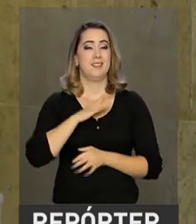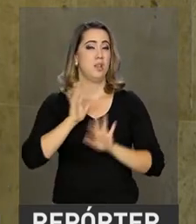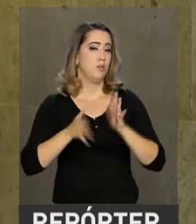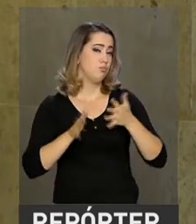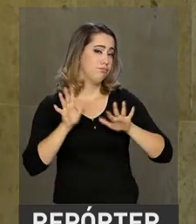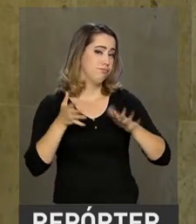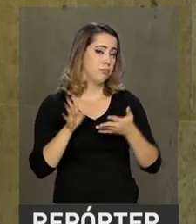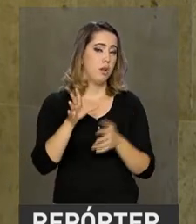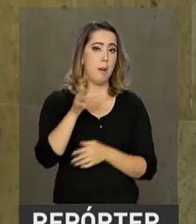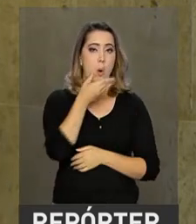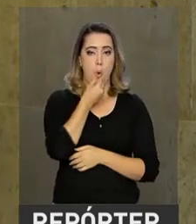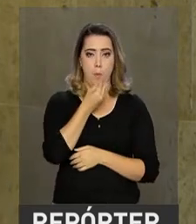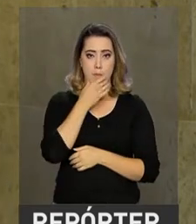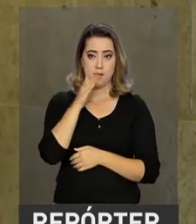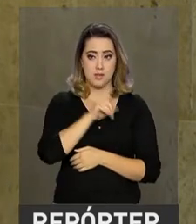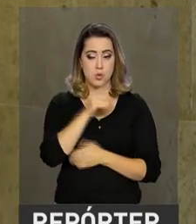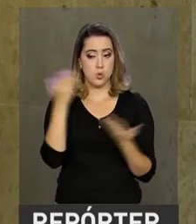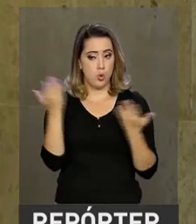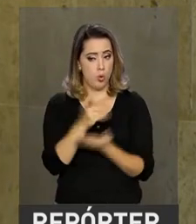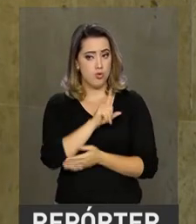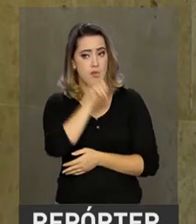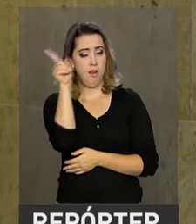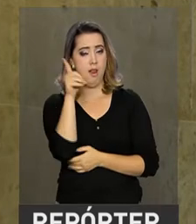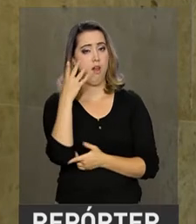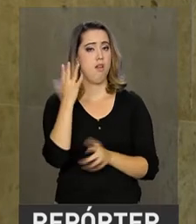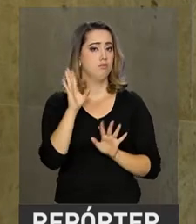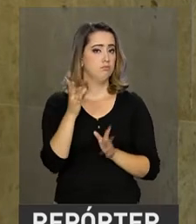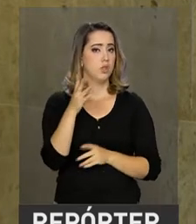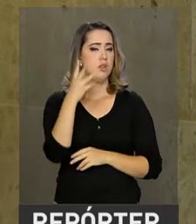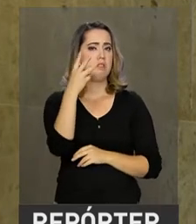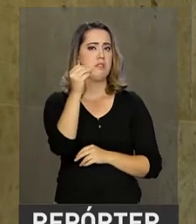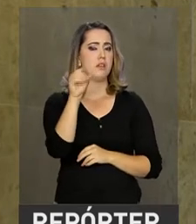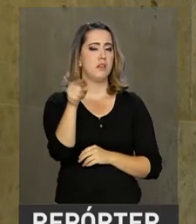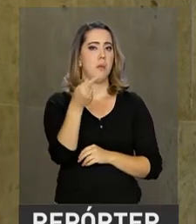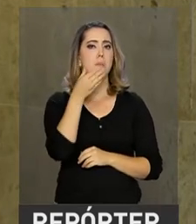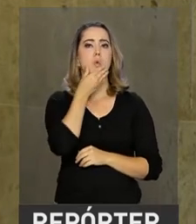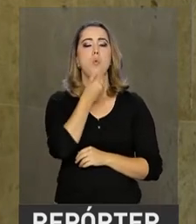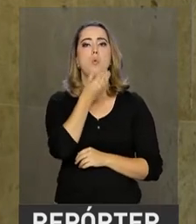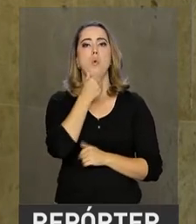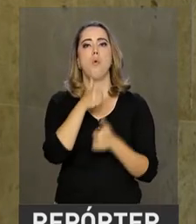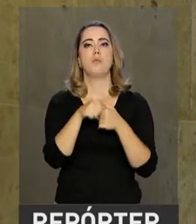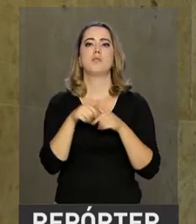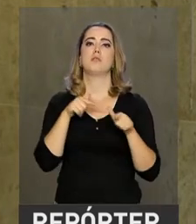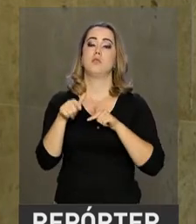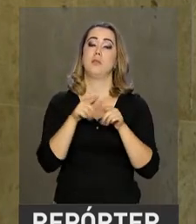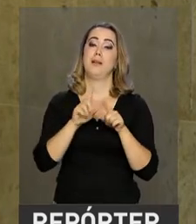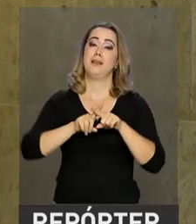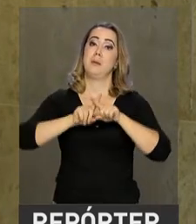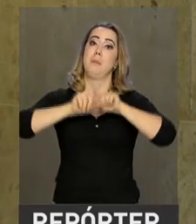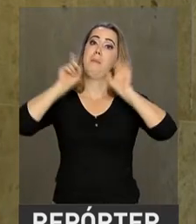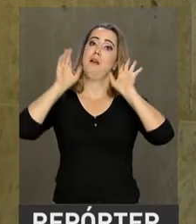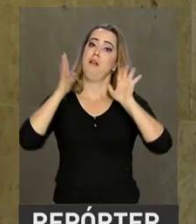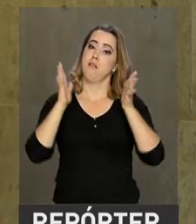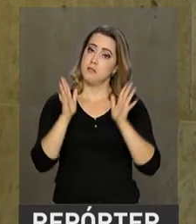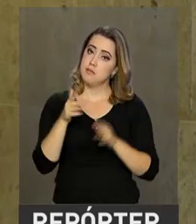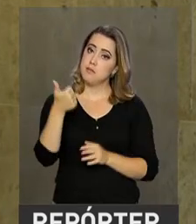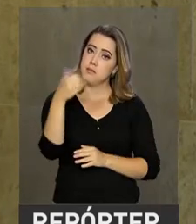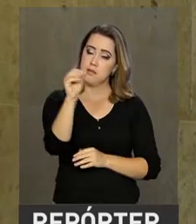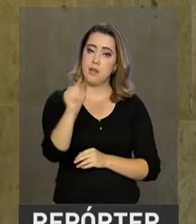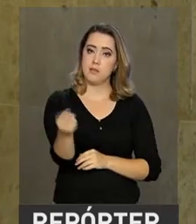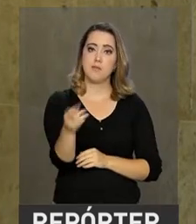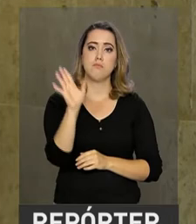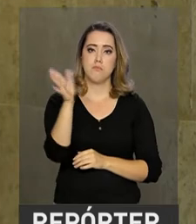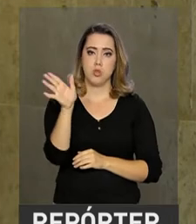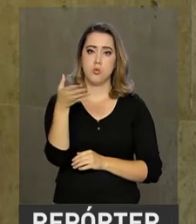um efetivo hoje lá de em torno de 30 mil homens que lá se encontram. Operacionalmente, pelo menos 10 mil homens,